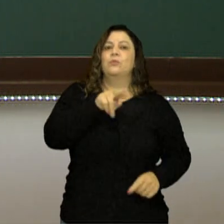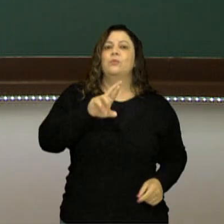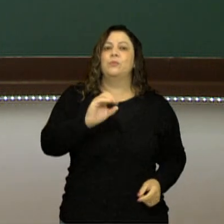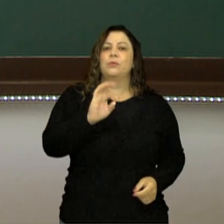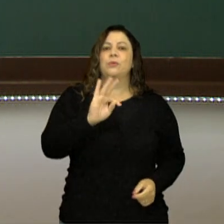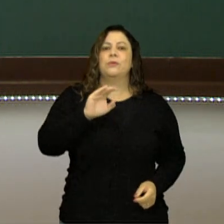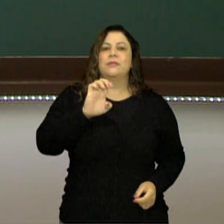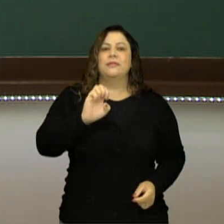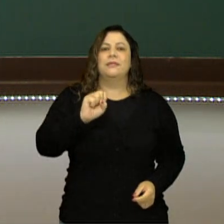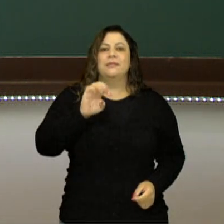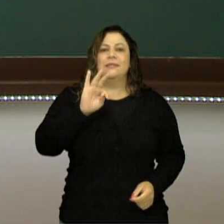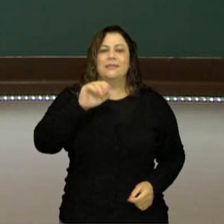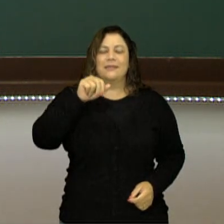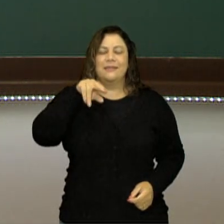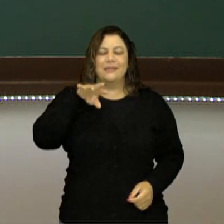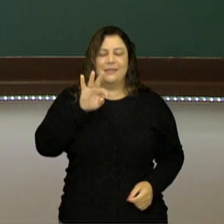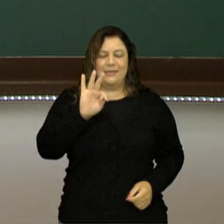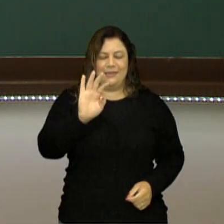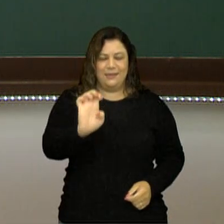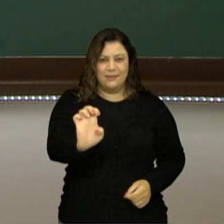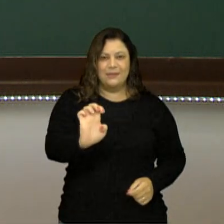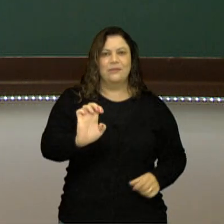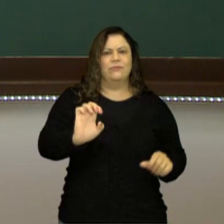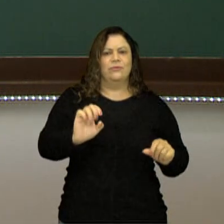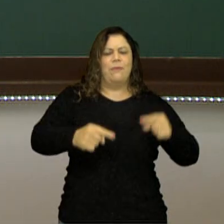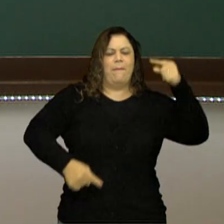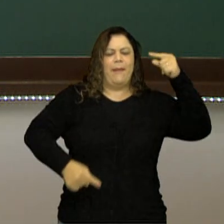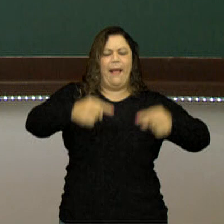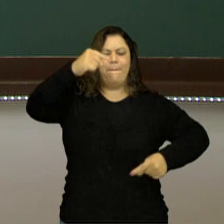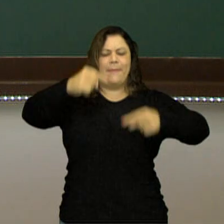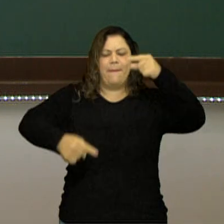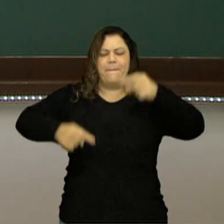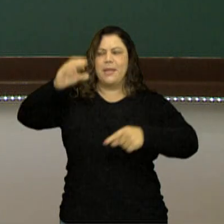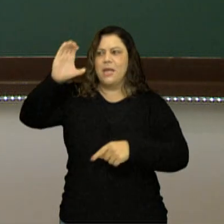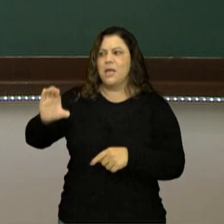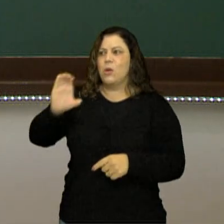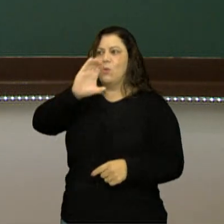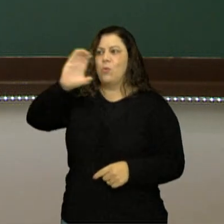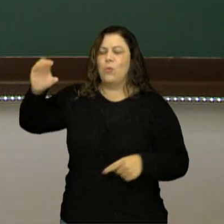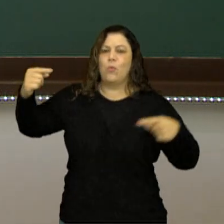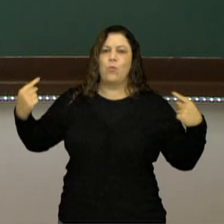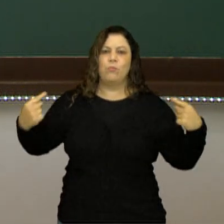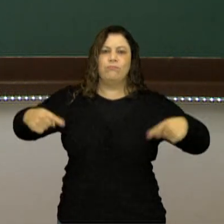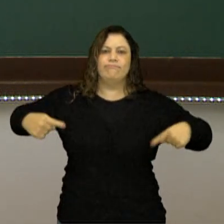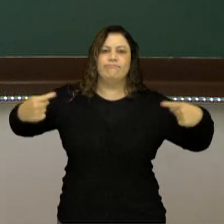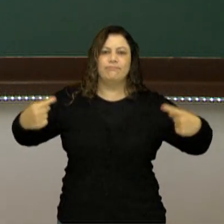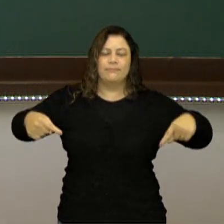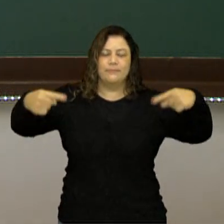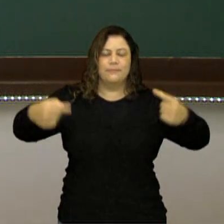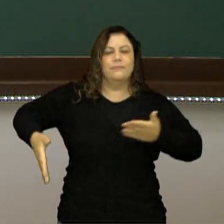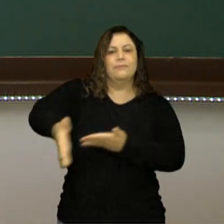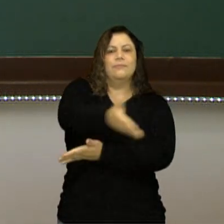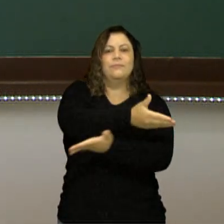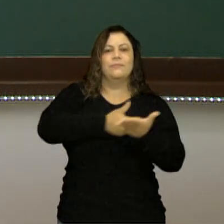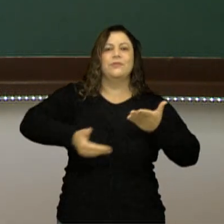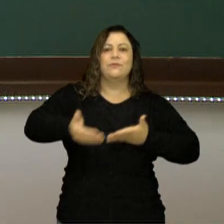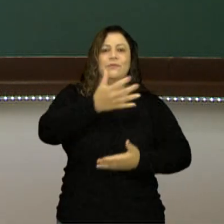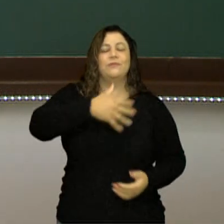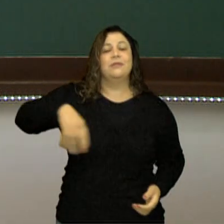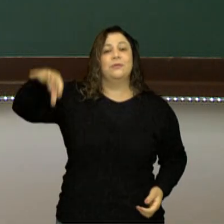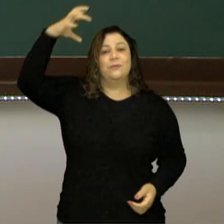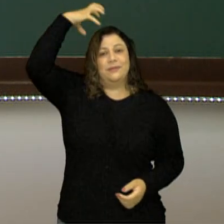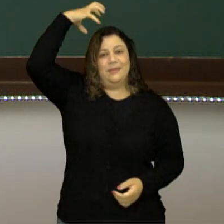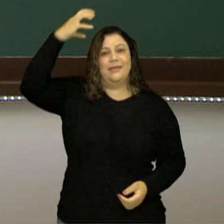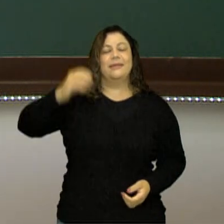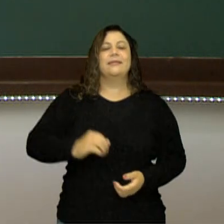essa disputa entre os protestantes e católicos que envolviam os reis, tá? As